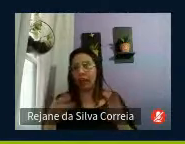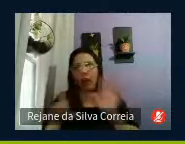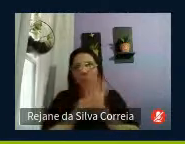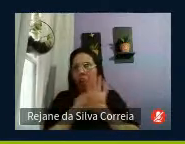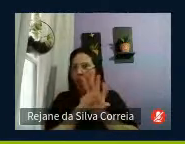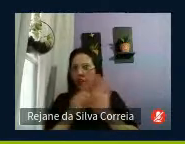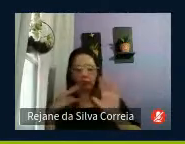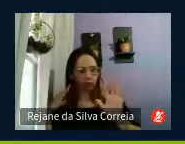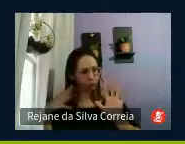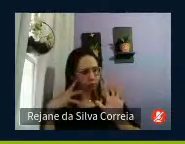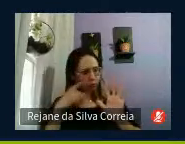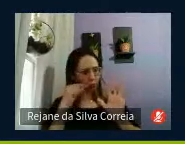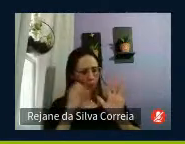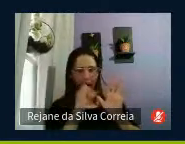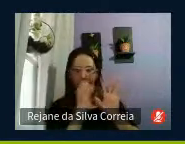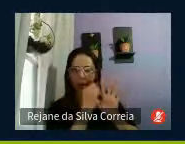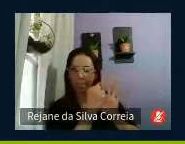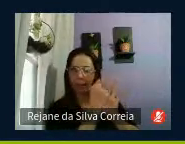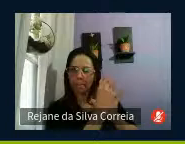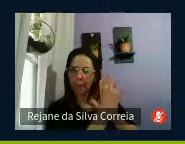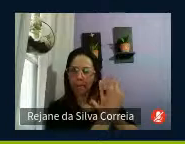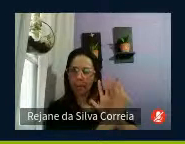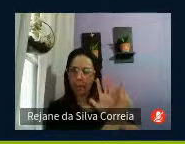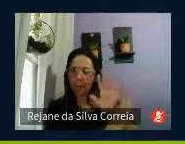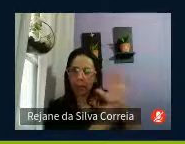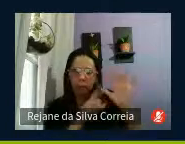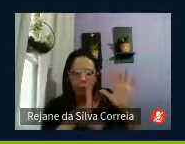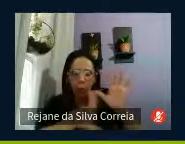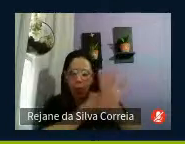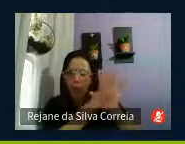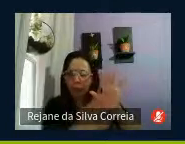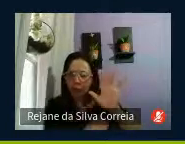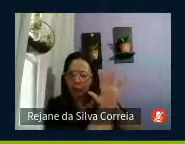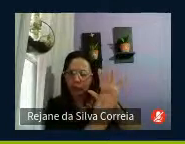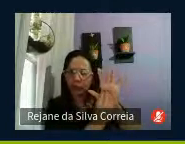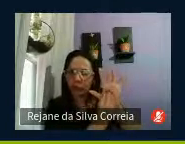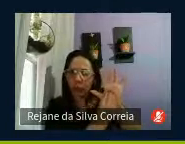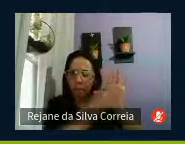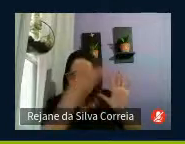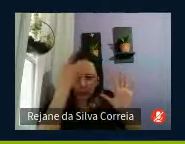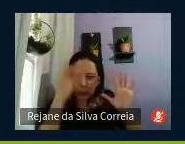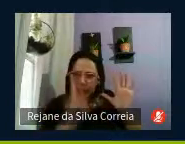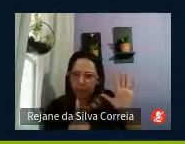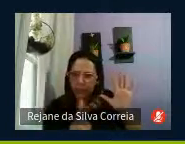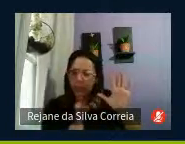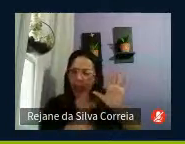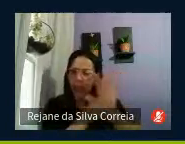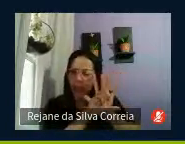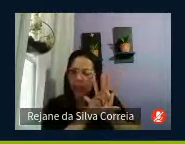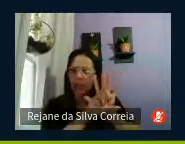as necessidades de uma pessoa que tenha uma necessidade específica e,